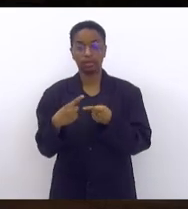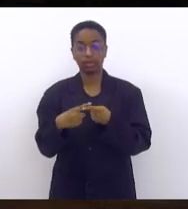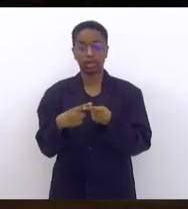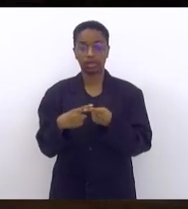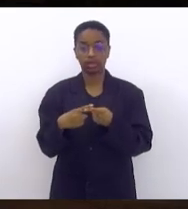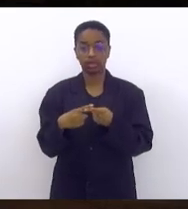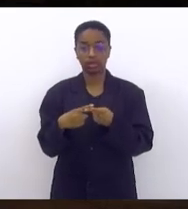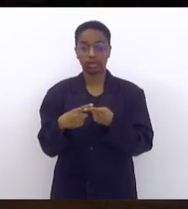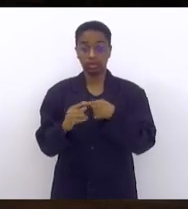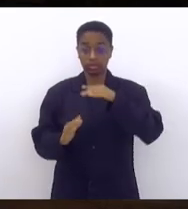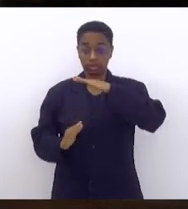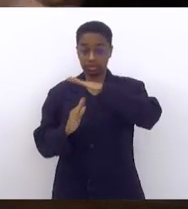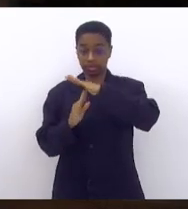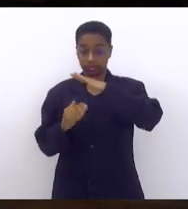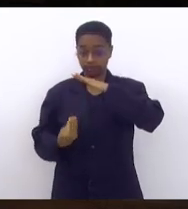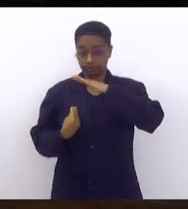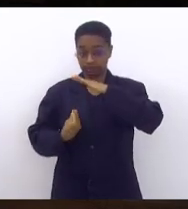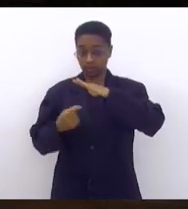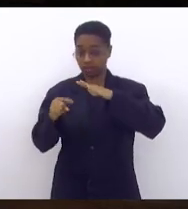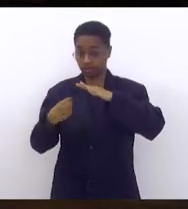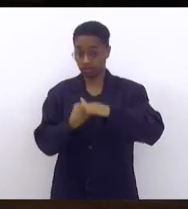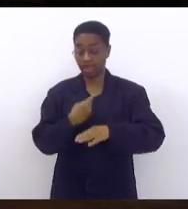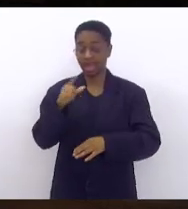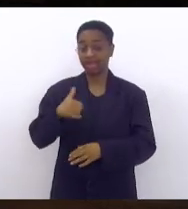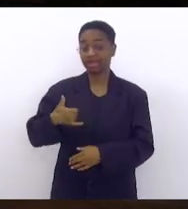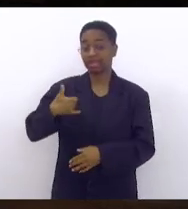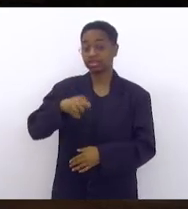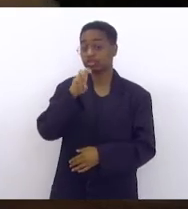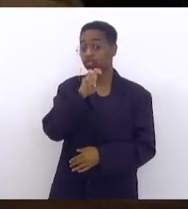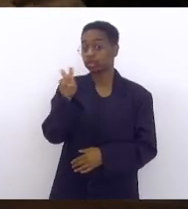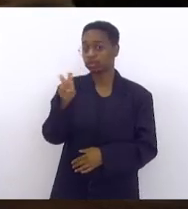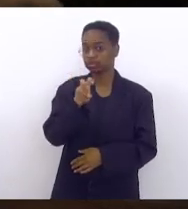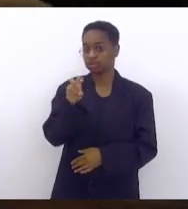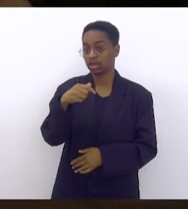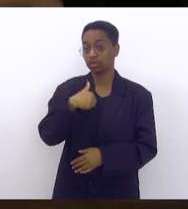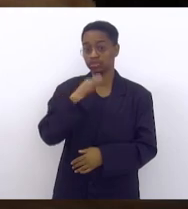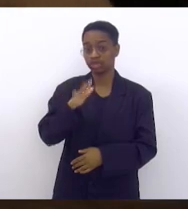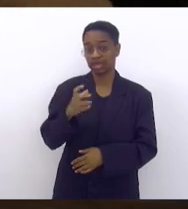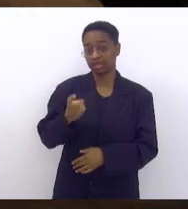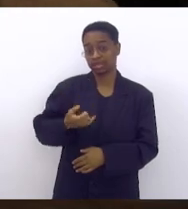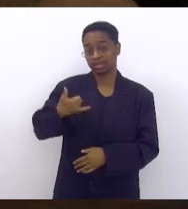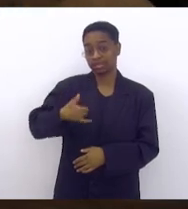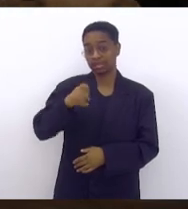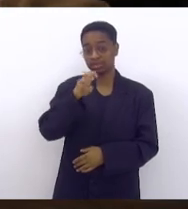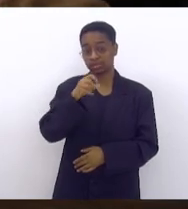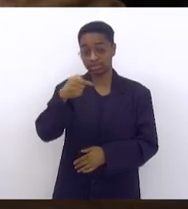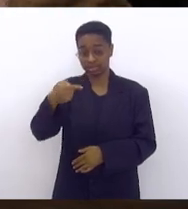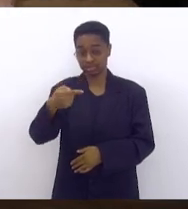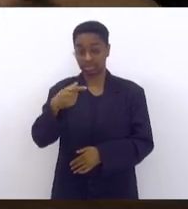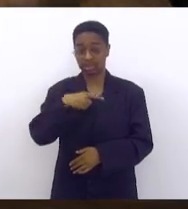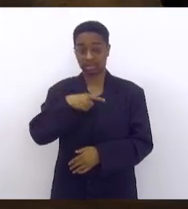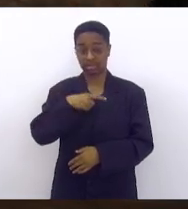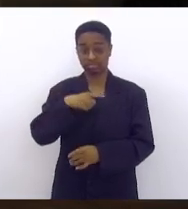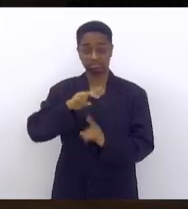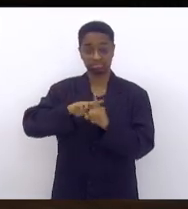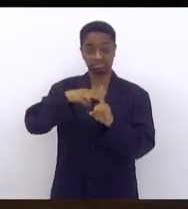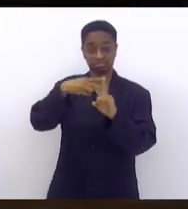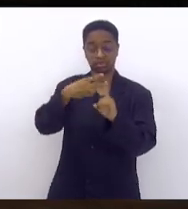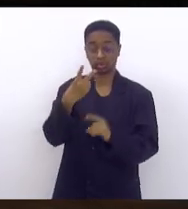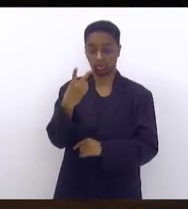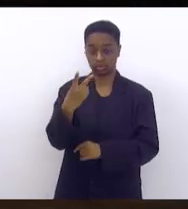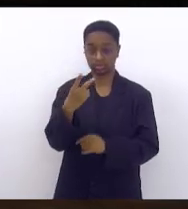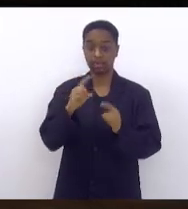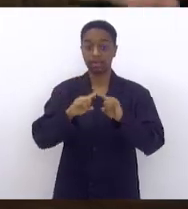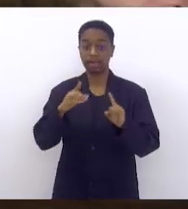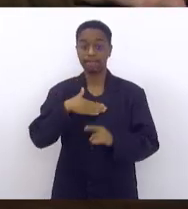da nossa categoria hoje está em média de 55 anos. Eu estou com 57, estou com dois no lucro, mas tem companheiro